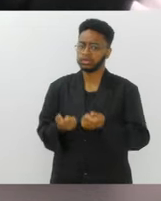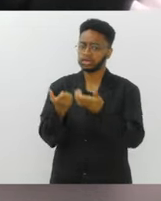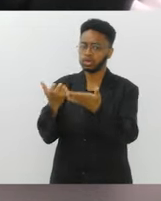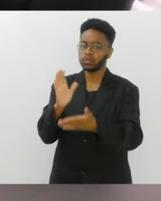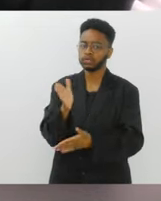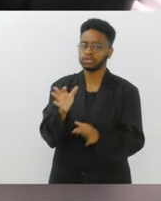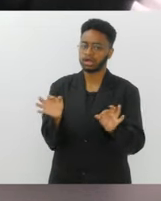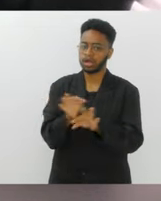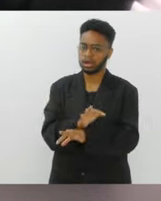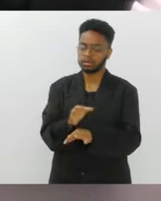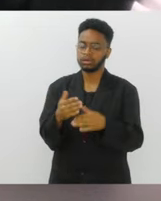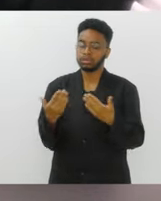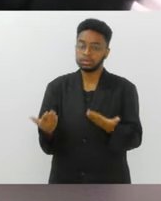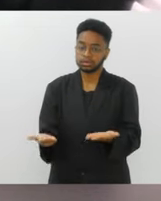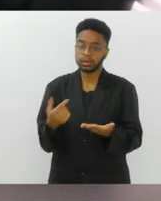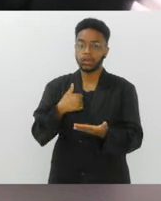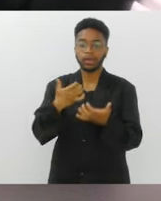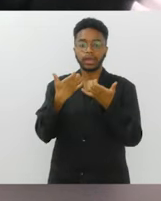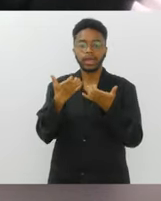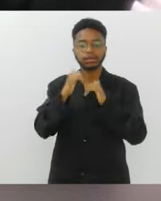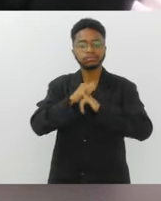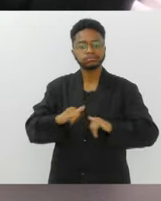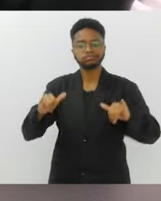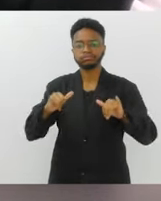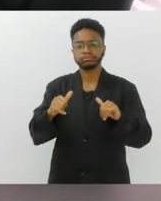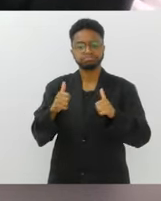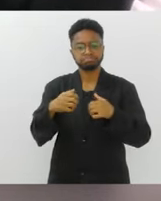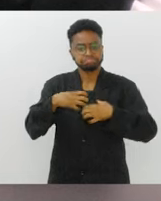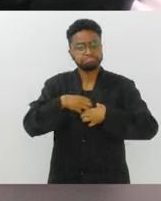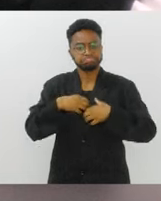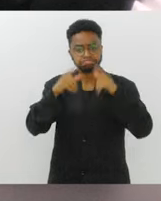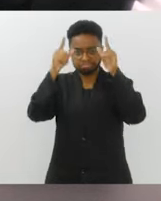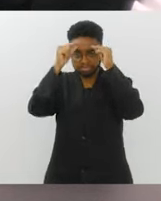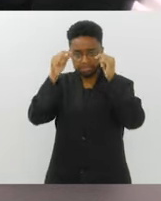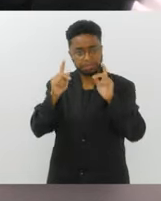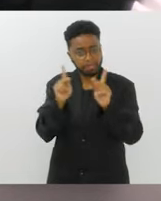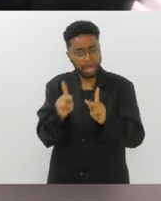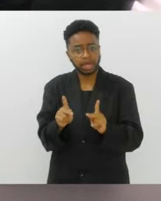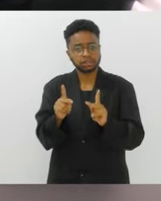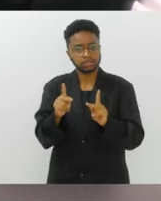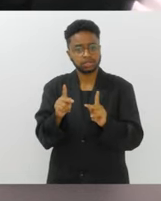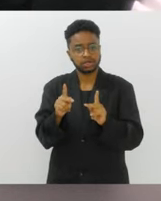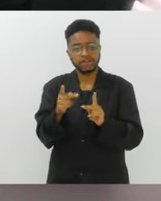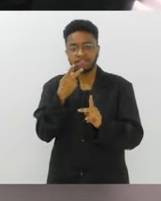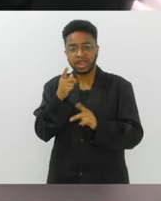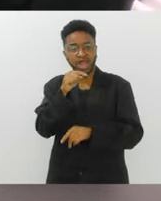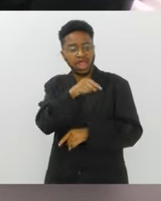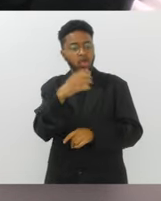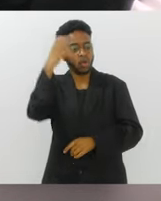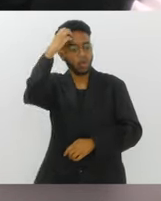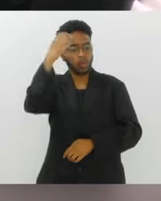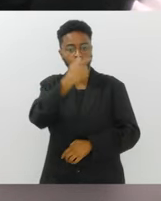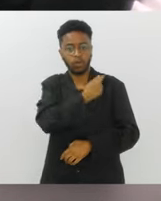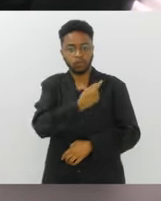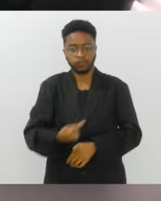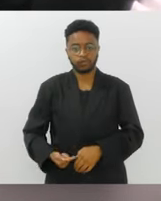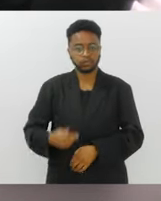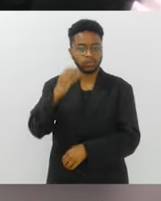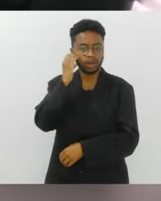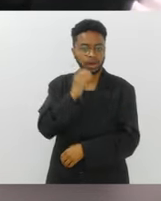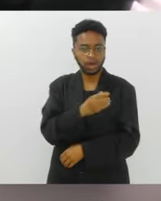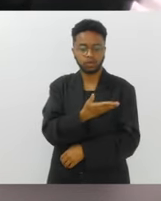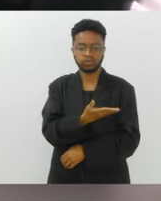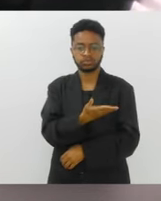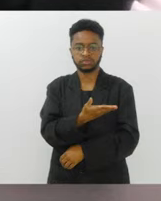dar. Eu quero dizer com muita tranquilidade, colocar na conta do governador Cláudio Castro,